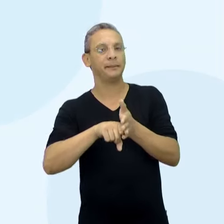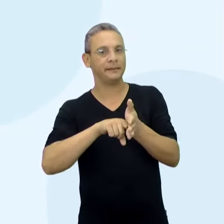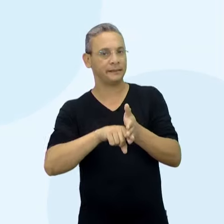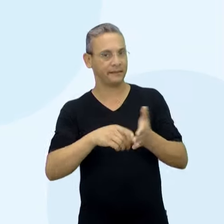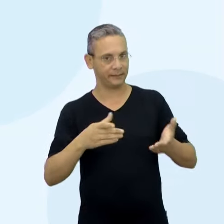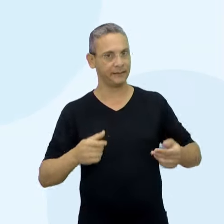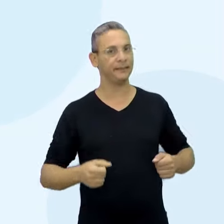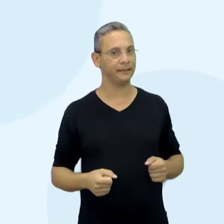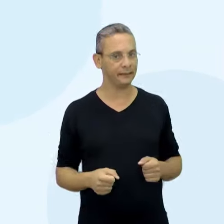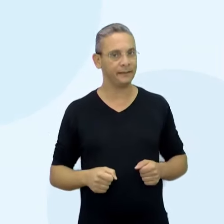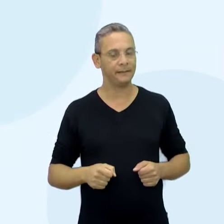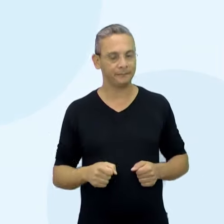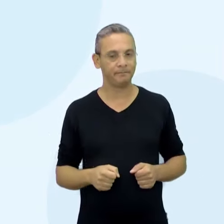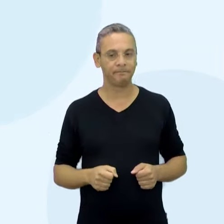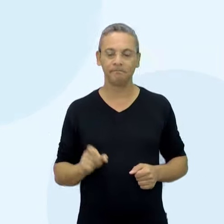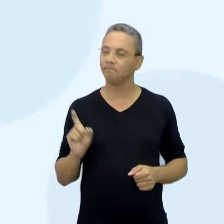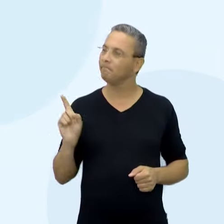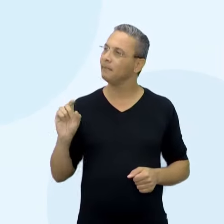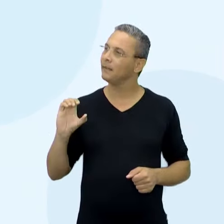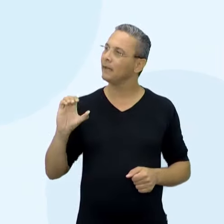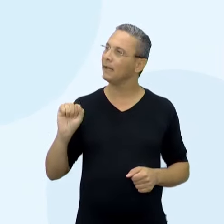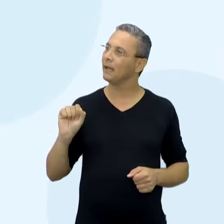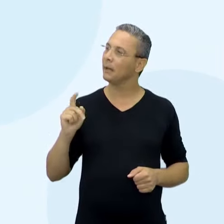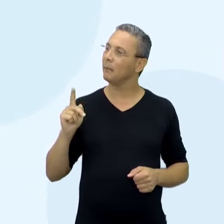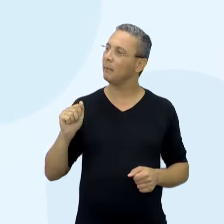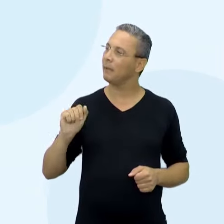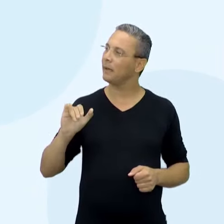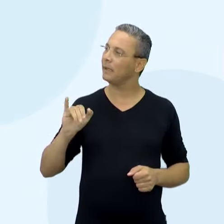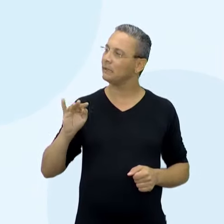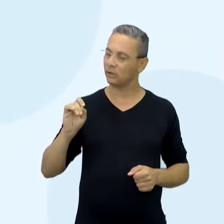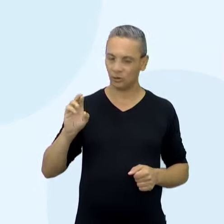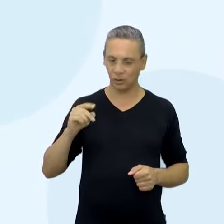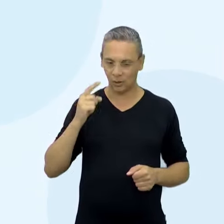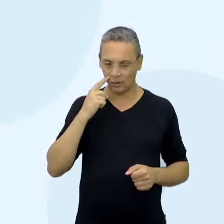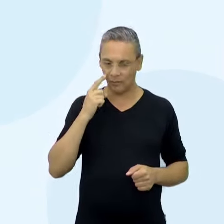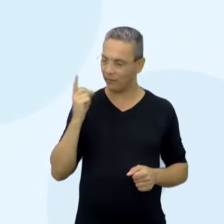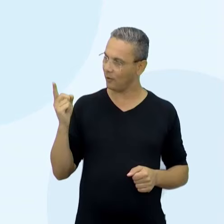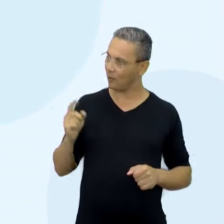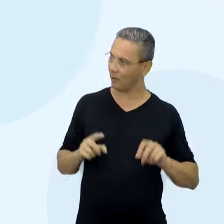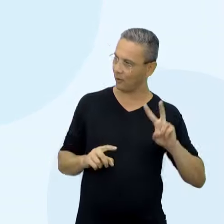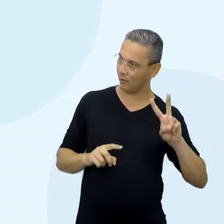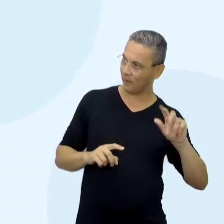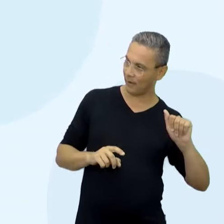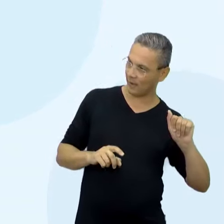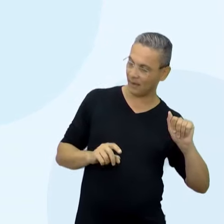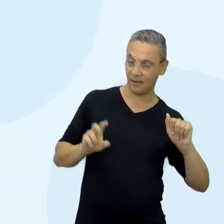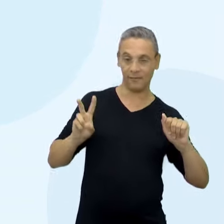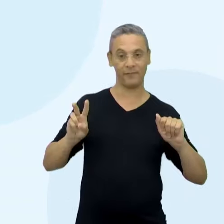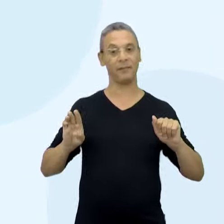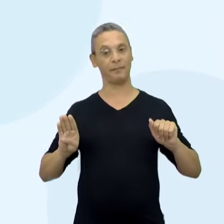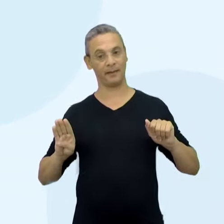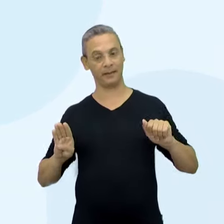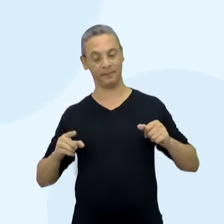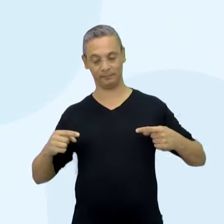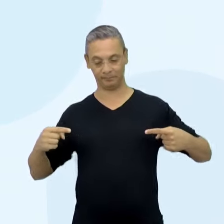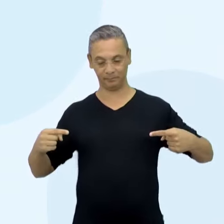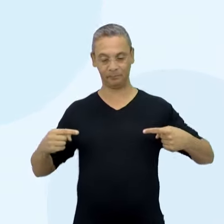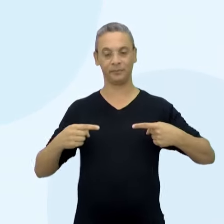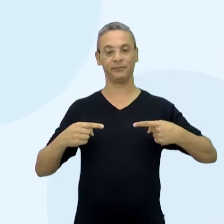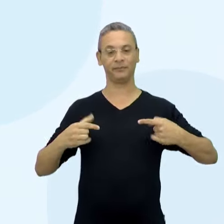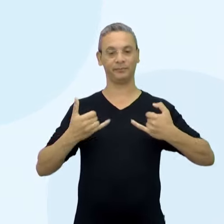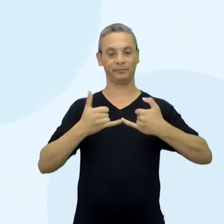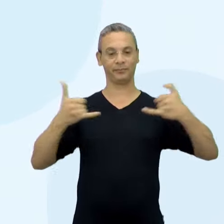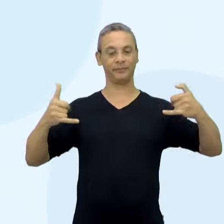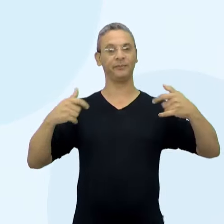mãozinha. O capacitor, ele precisa, também embaixo ali escrito VA e VB, ele precisa estar ligado a uma fonte